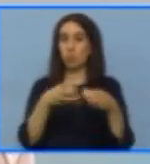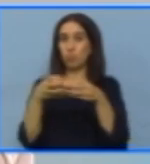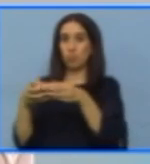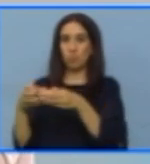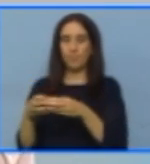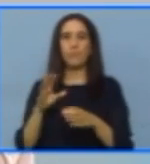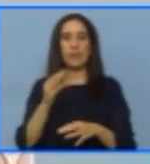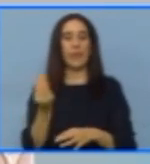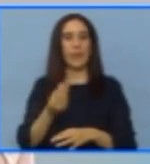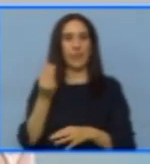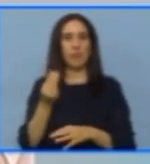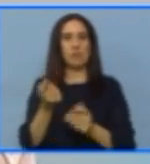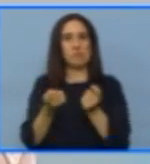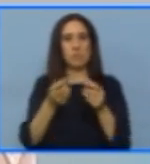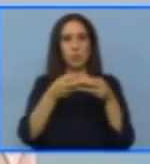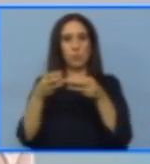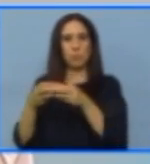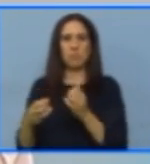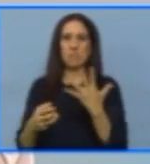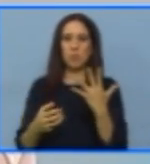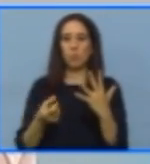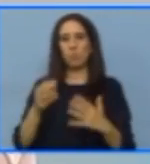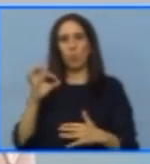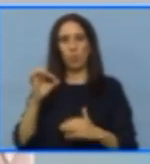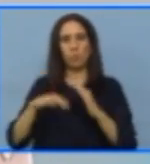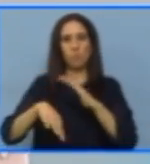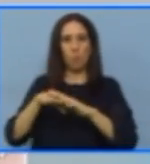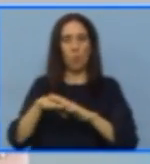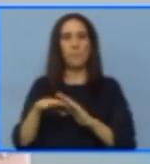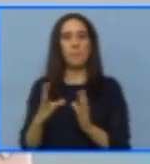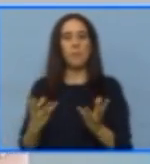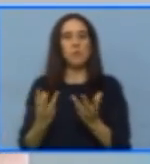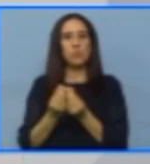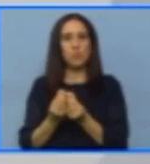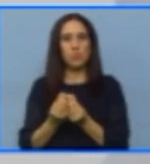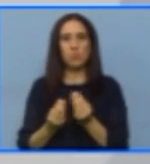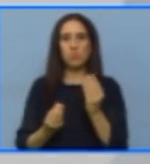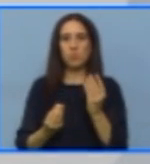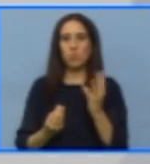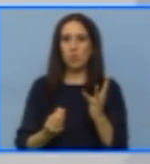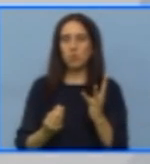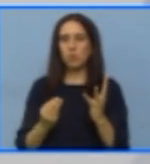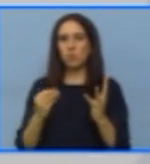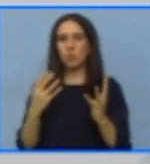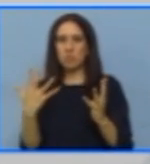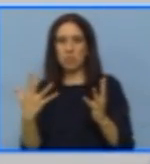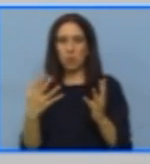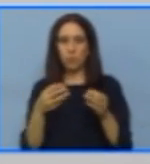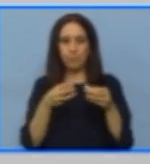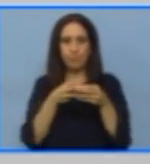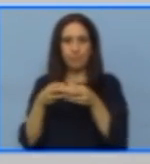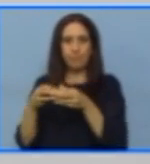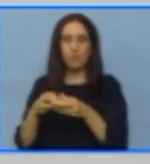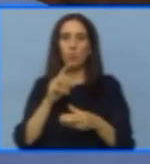vão organizados em pequenos grupos de 5 a 8, que depois se juntam em 4 ou 5 células destas, que se